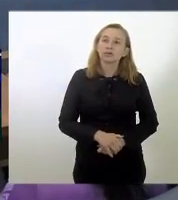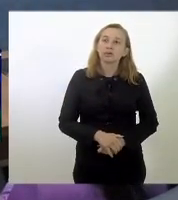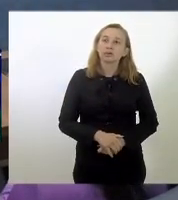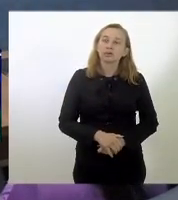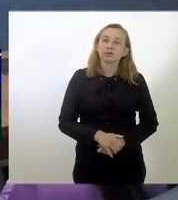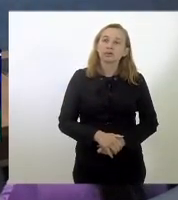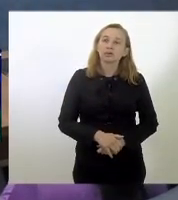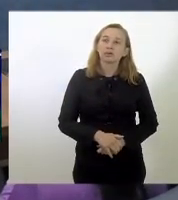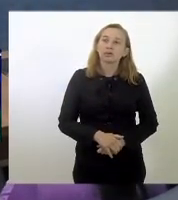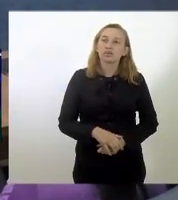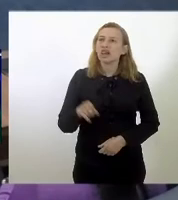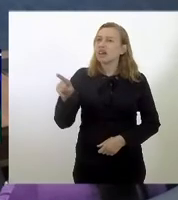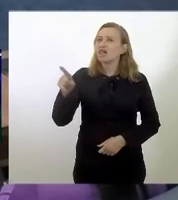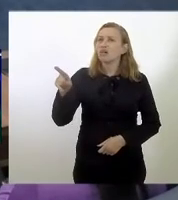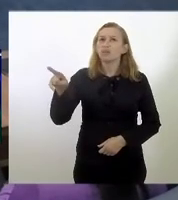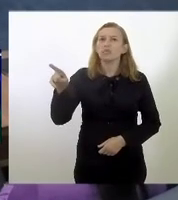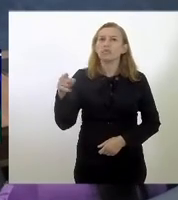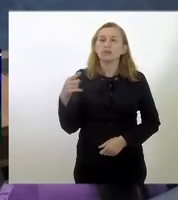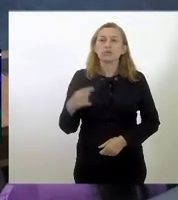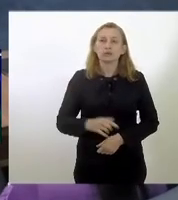Ele está no ar aqui.